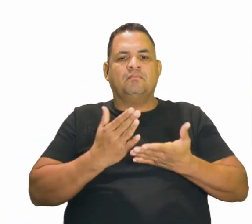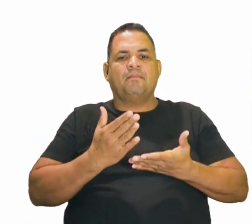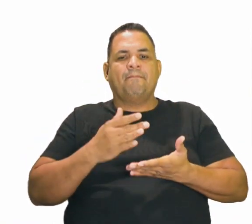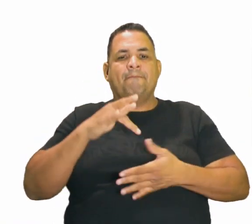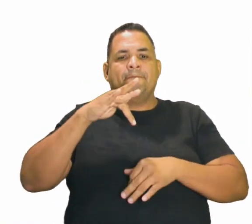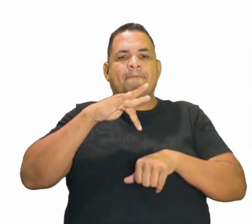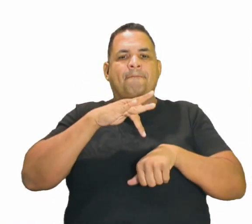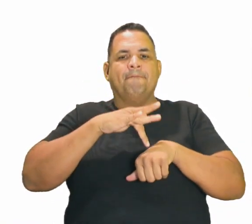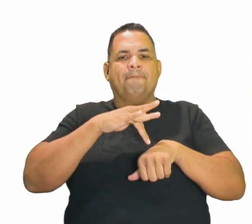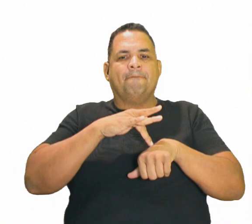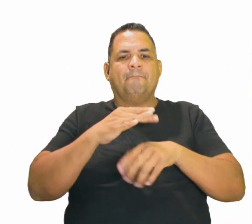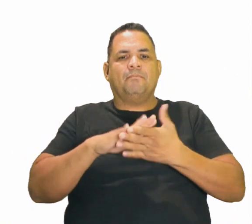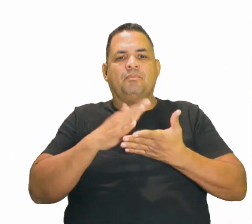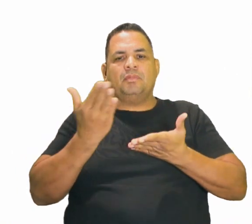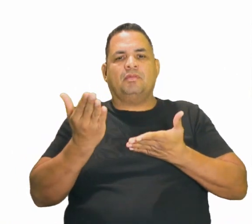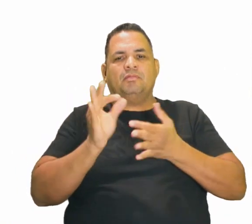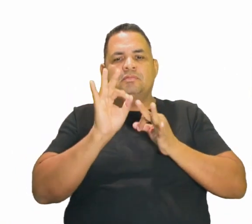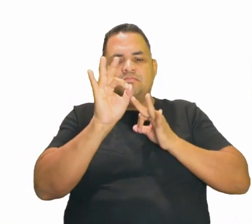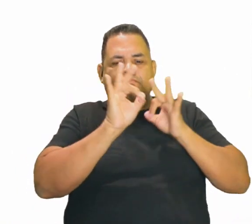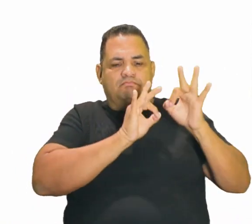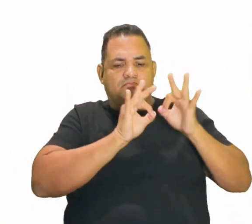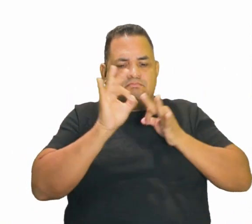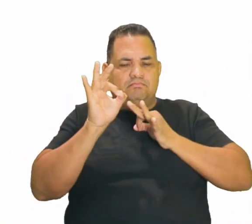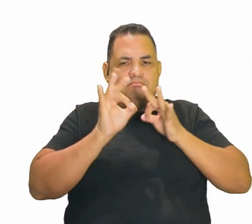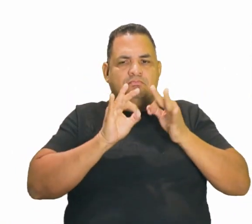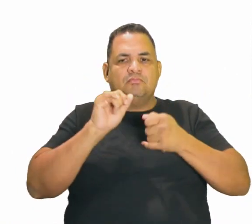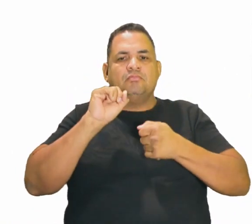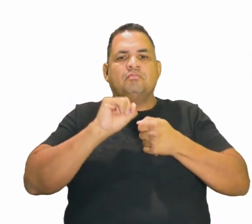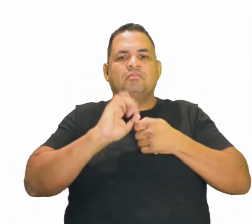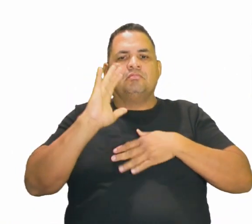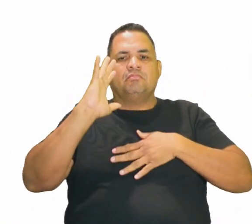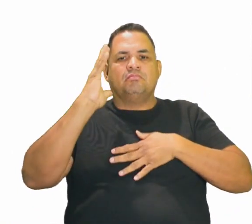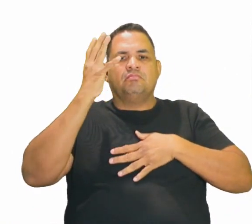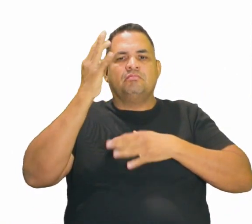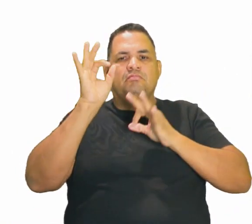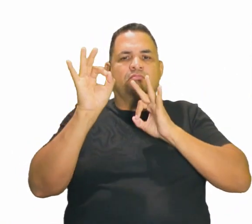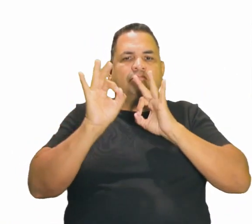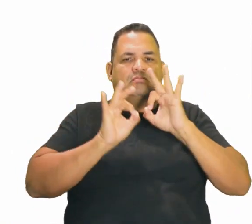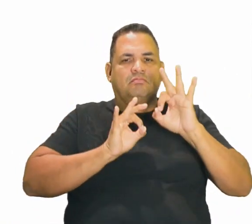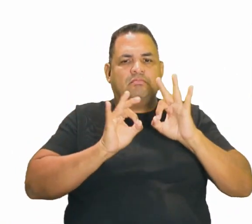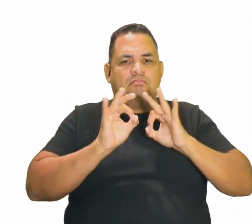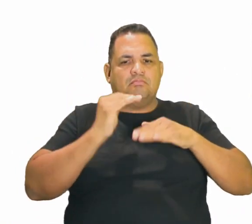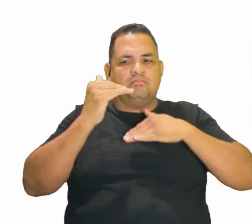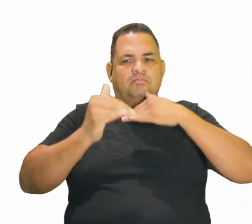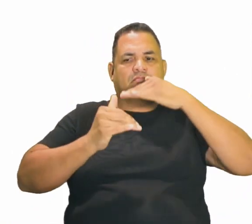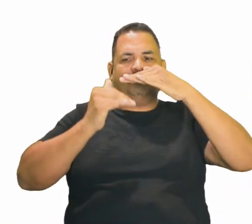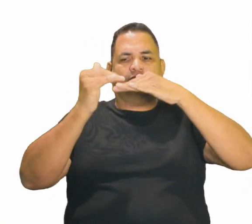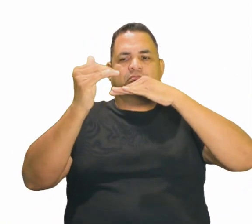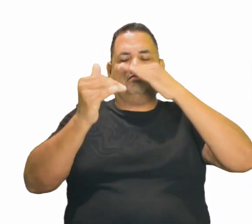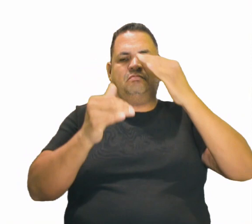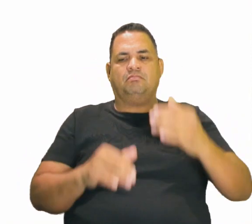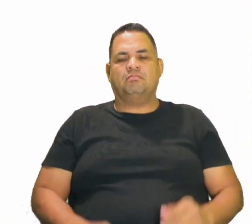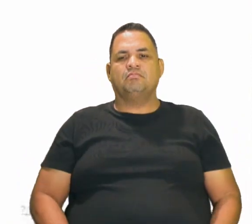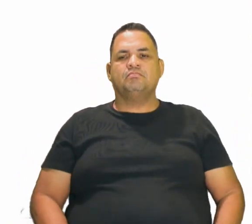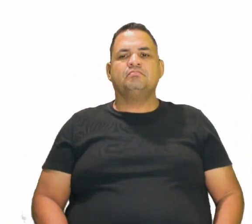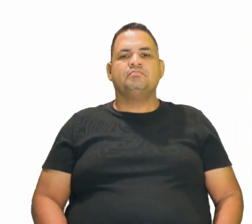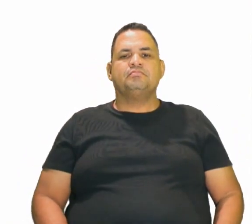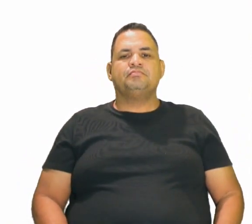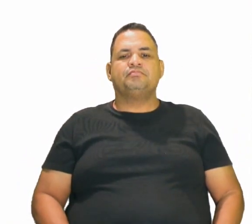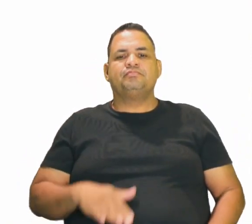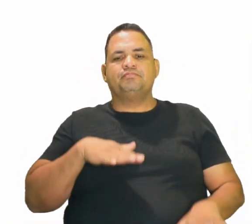o foco está na destreza destreza quer dizer o que é capacidade ali desenvolver né